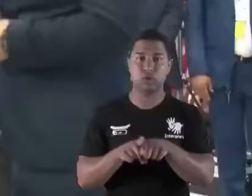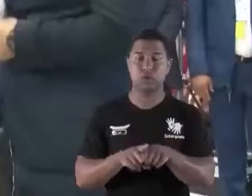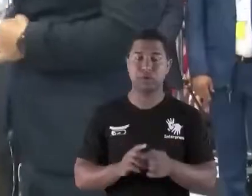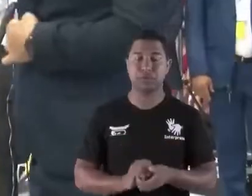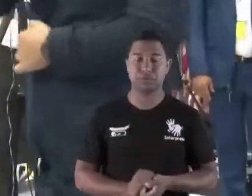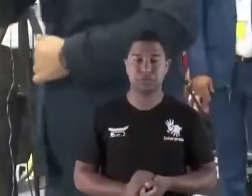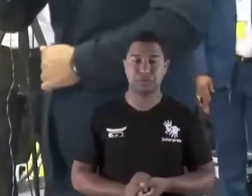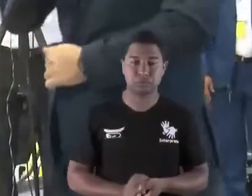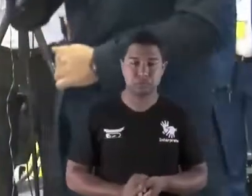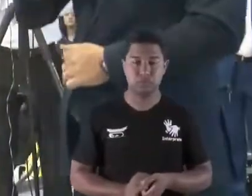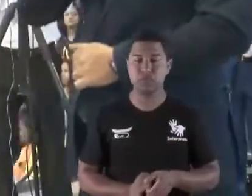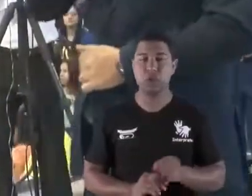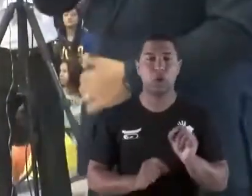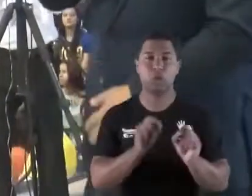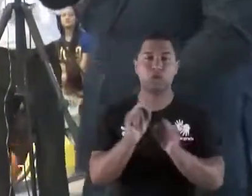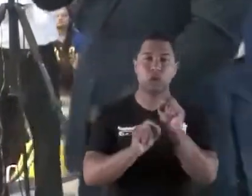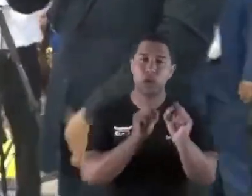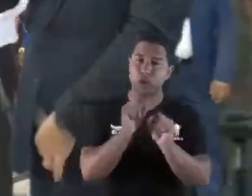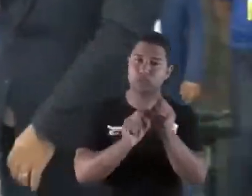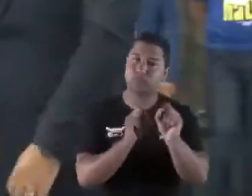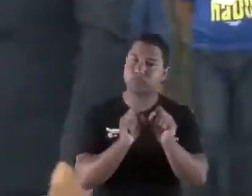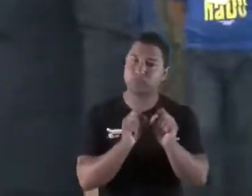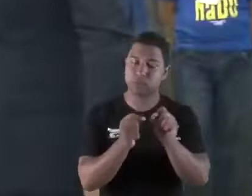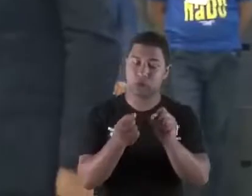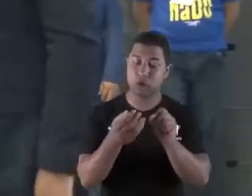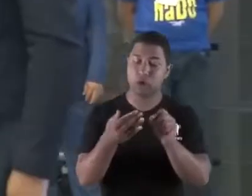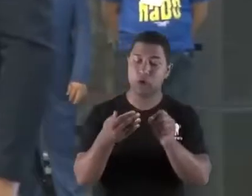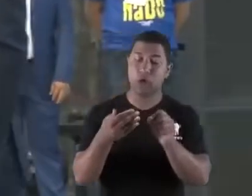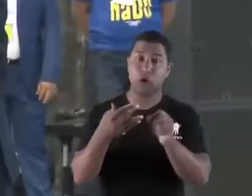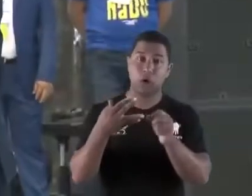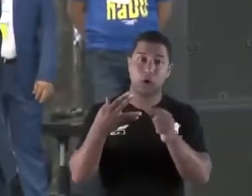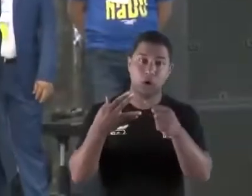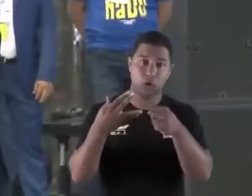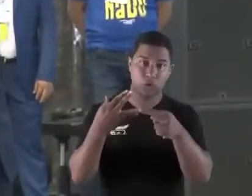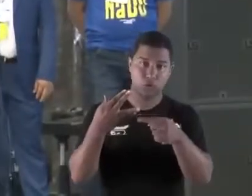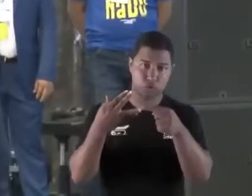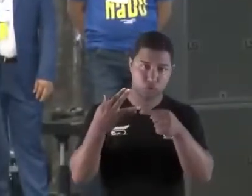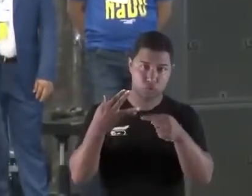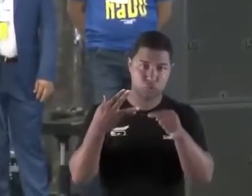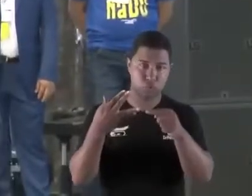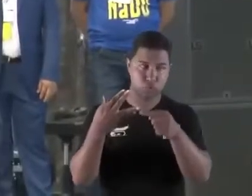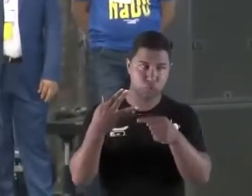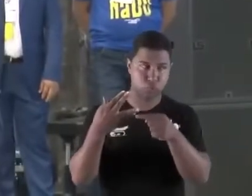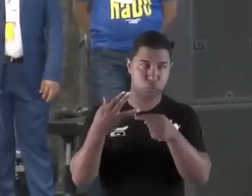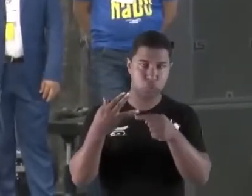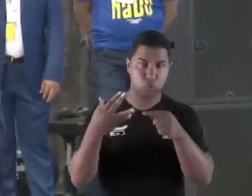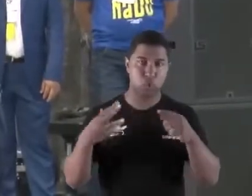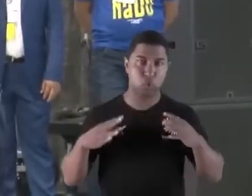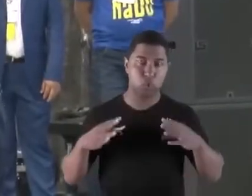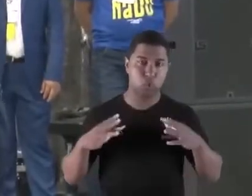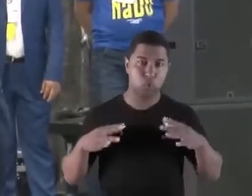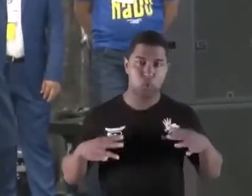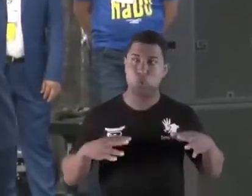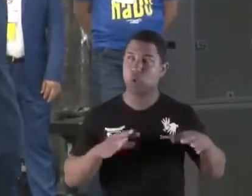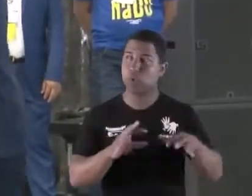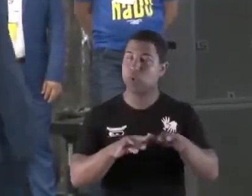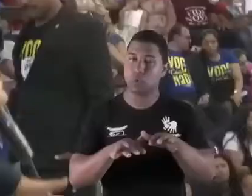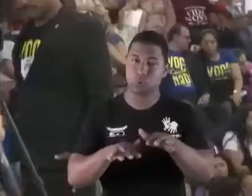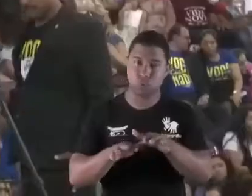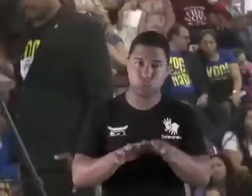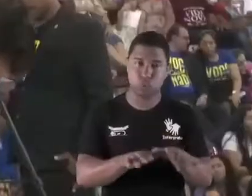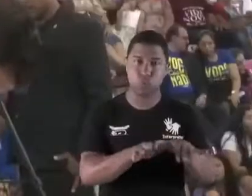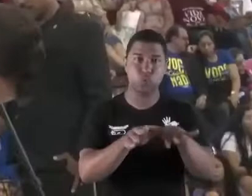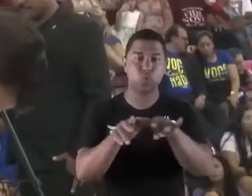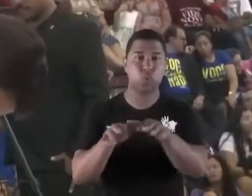O que, pastor? Com as outras duas asas, eles cobriam o